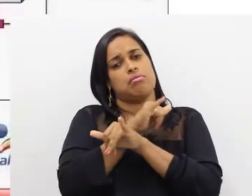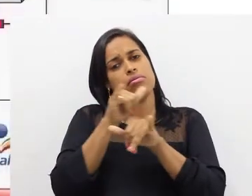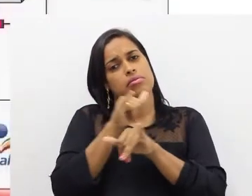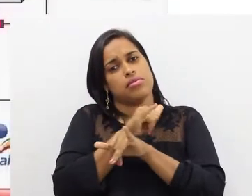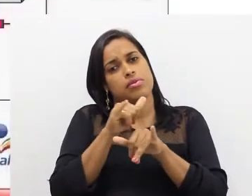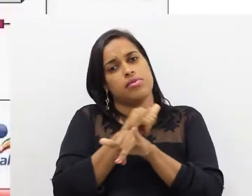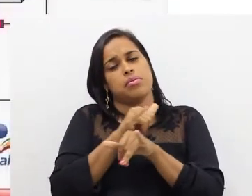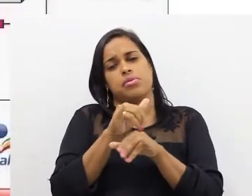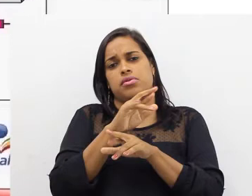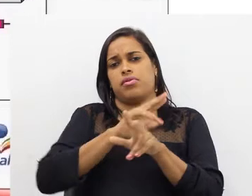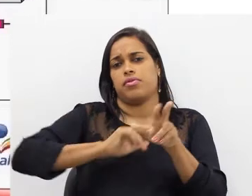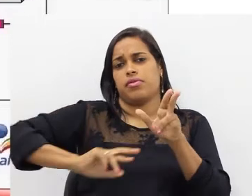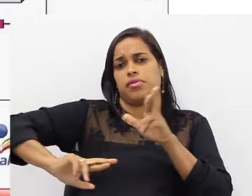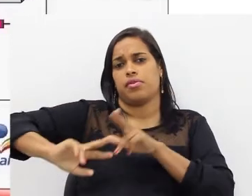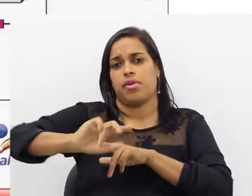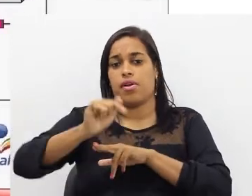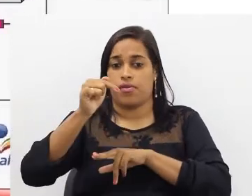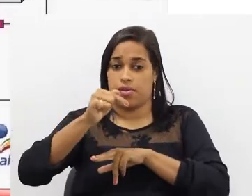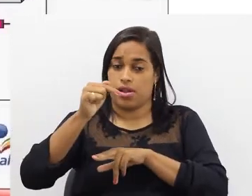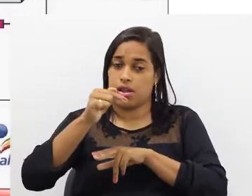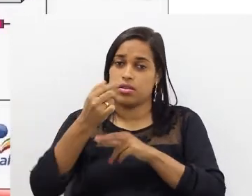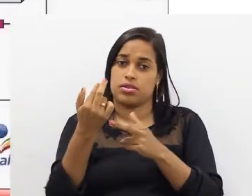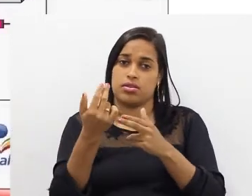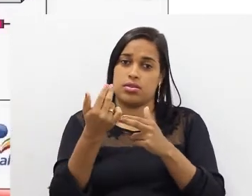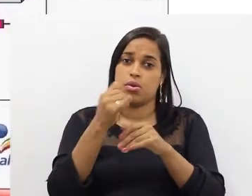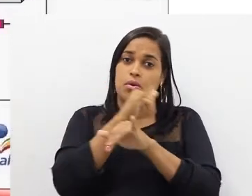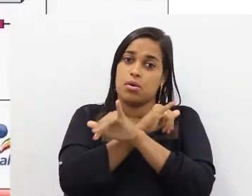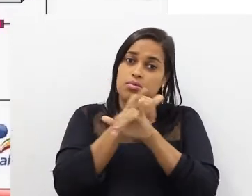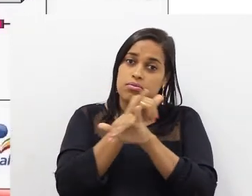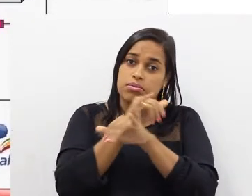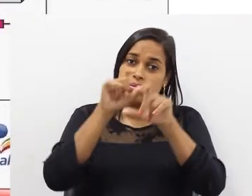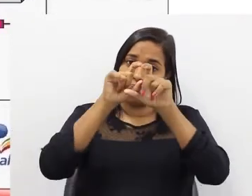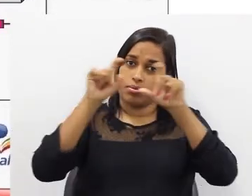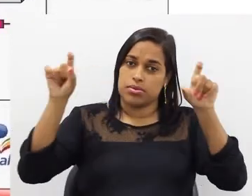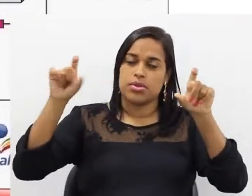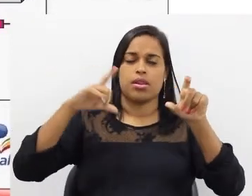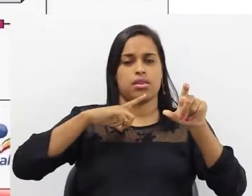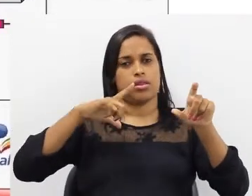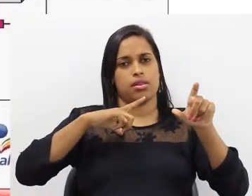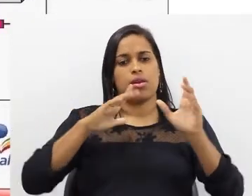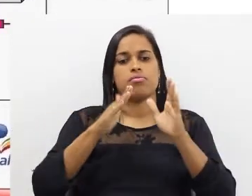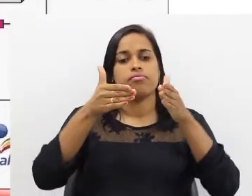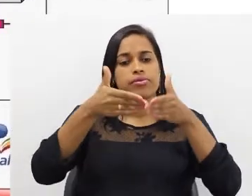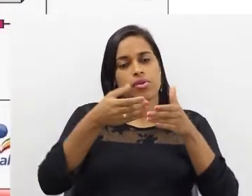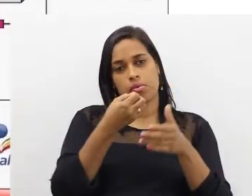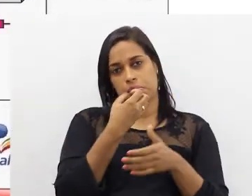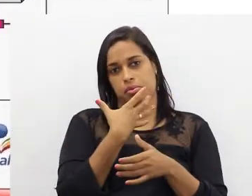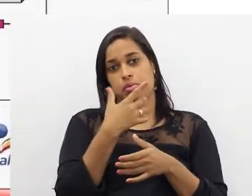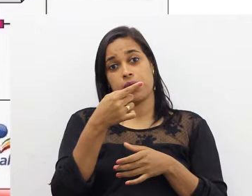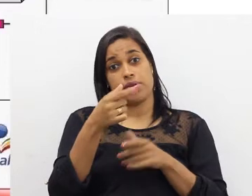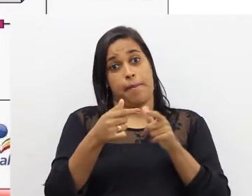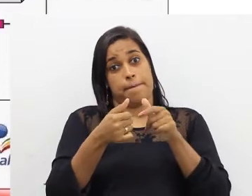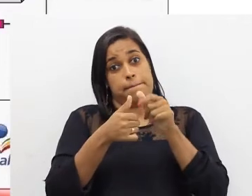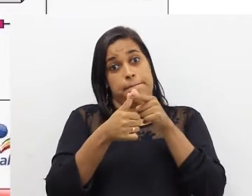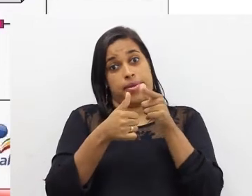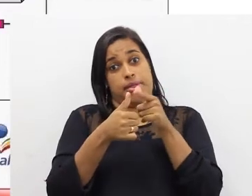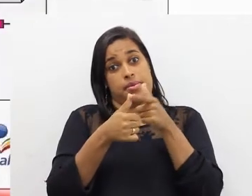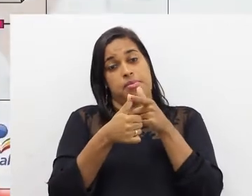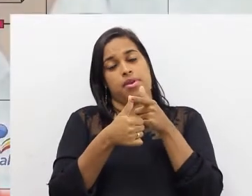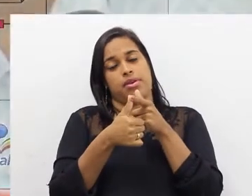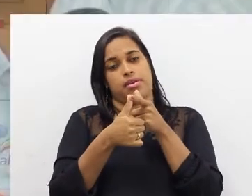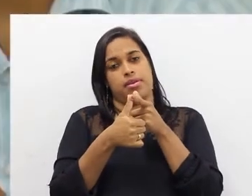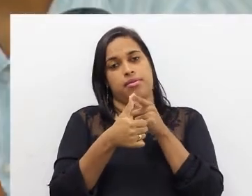estações ligadas a esse mesmo meio, esse link, eu tenho uma ligação multiponto. Essa é a nossa primeira classificação, ponto a ponto e